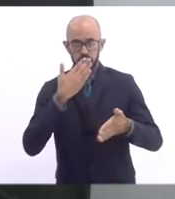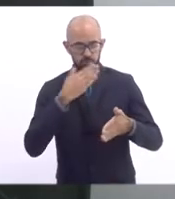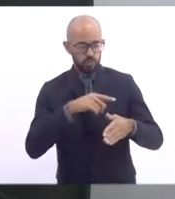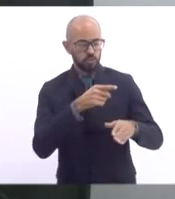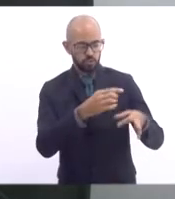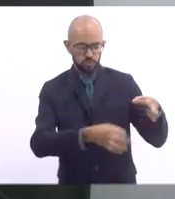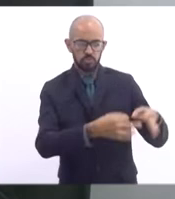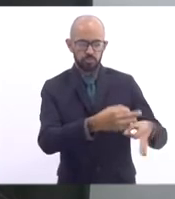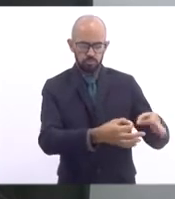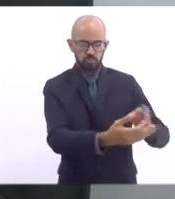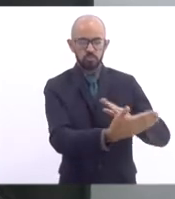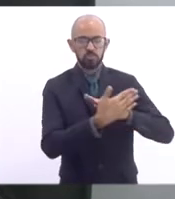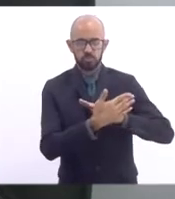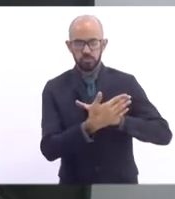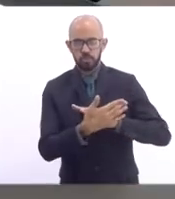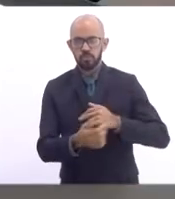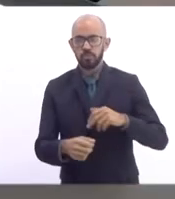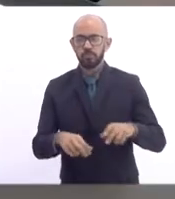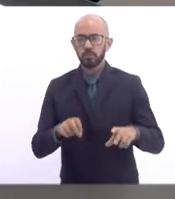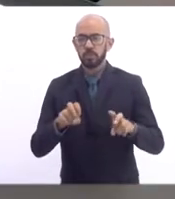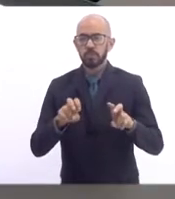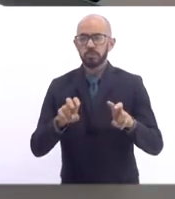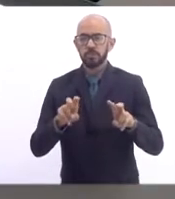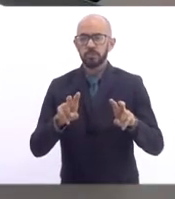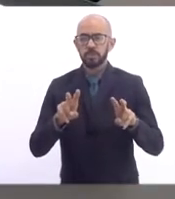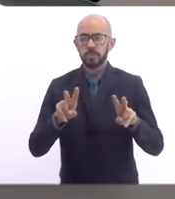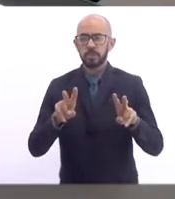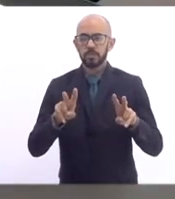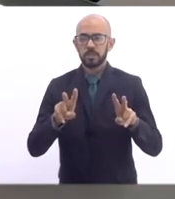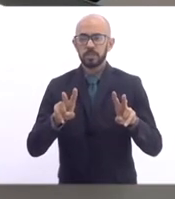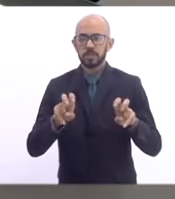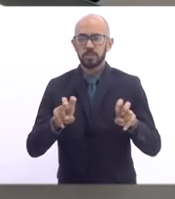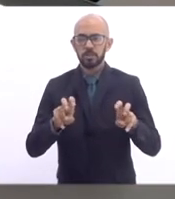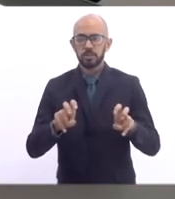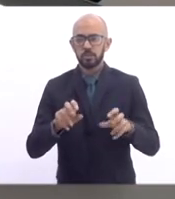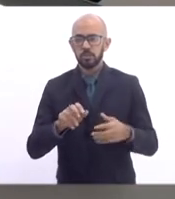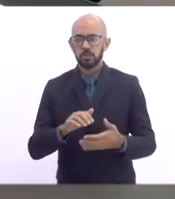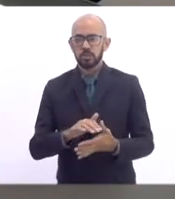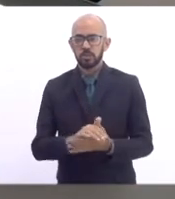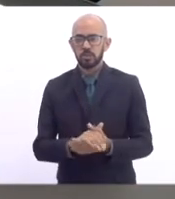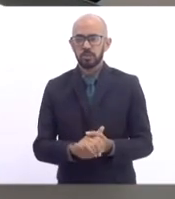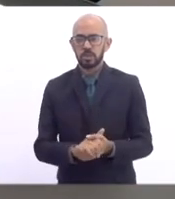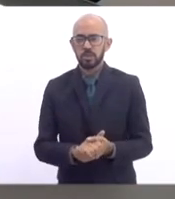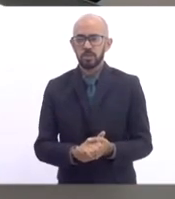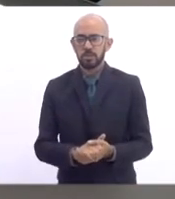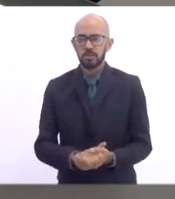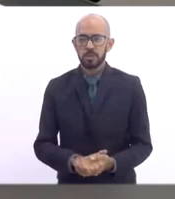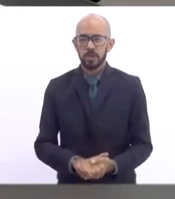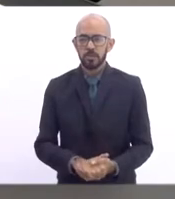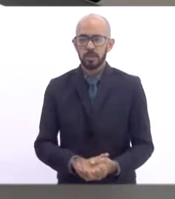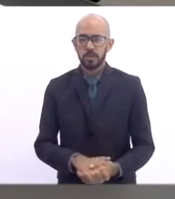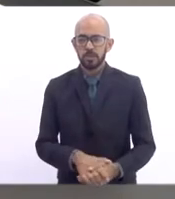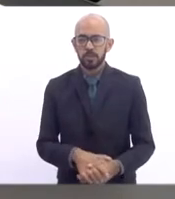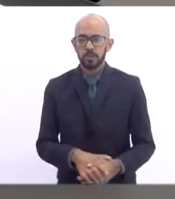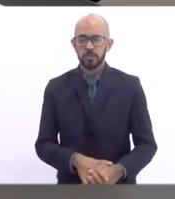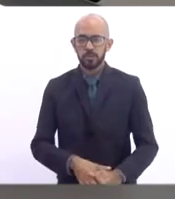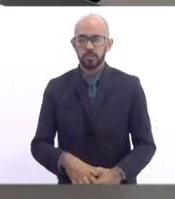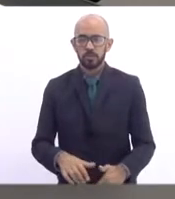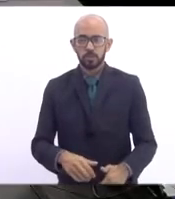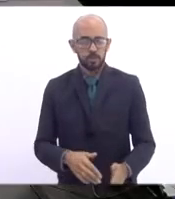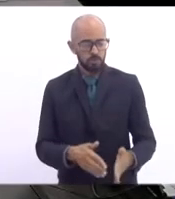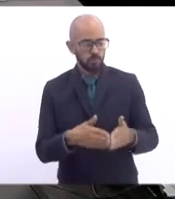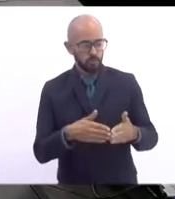é em relação ao que está constante no processo né é isso por favor